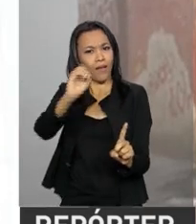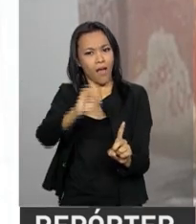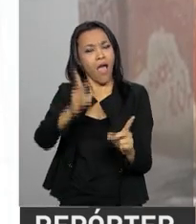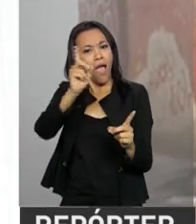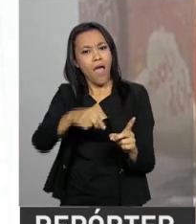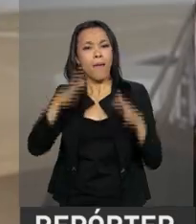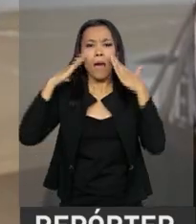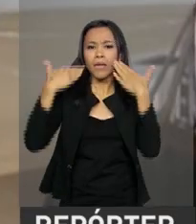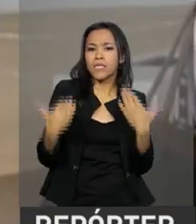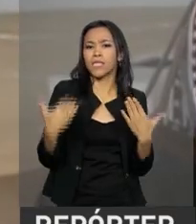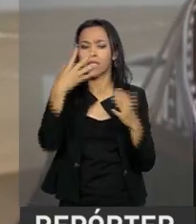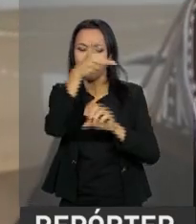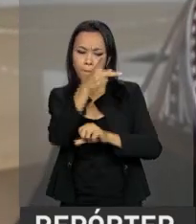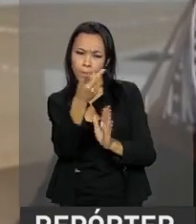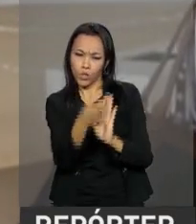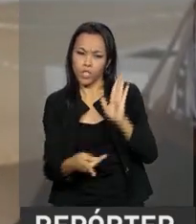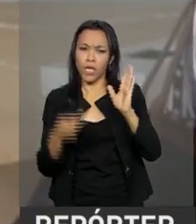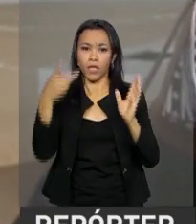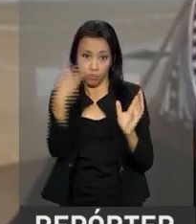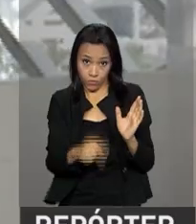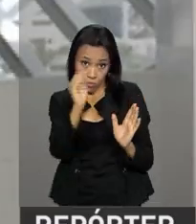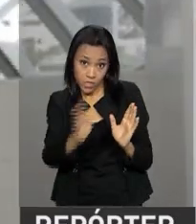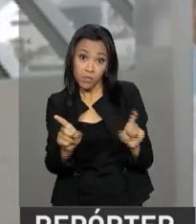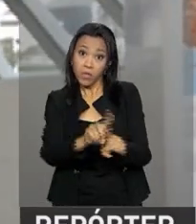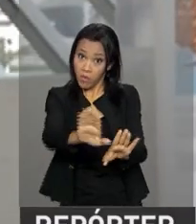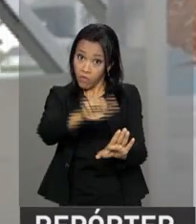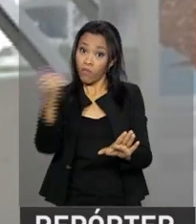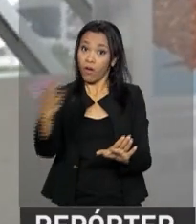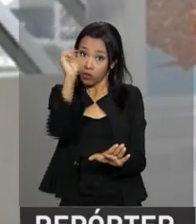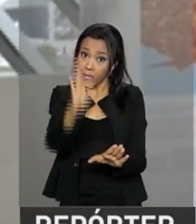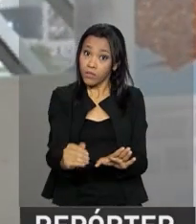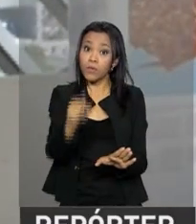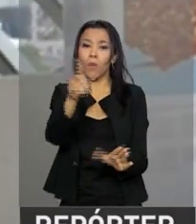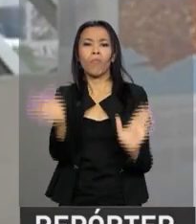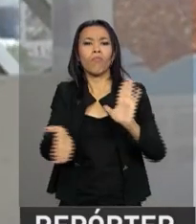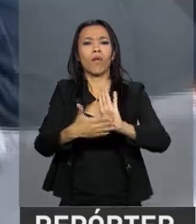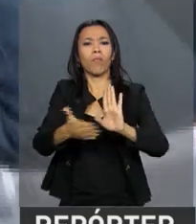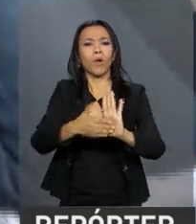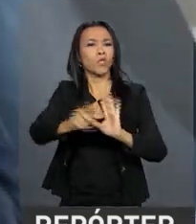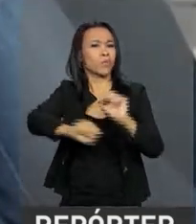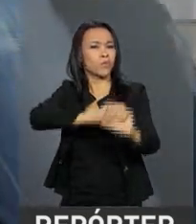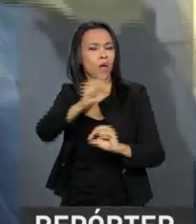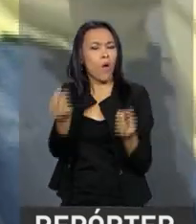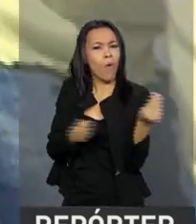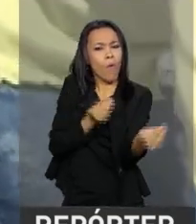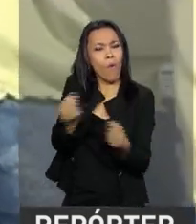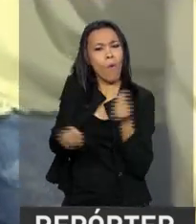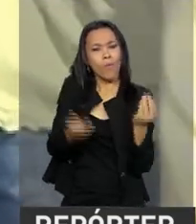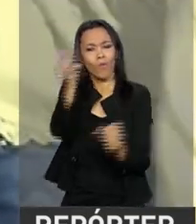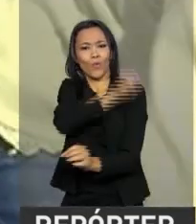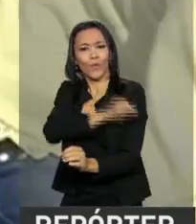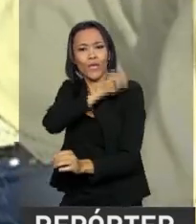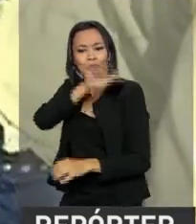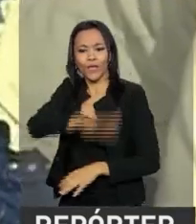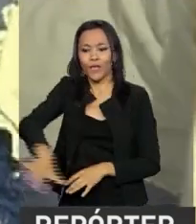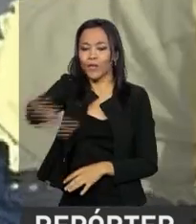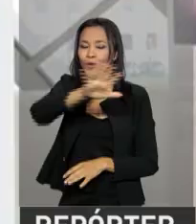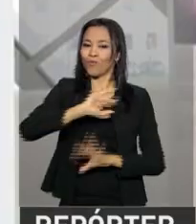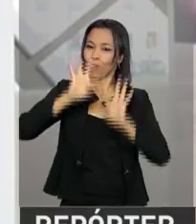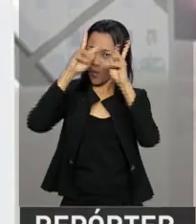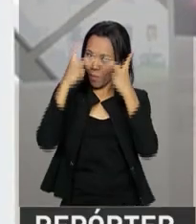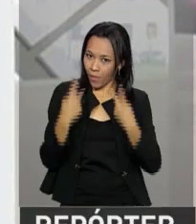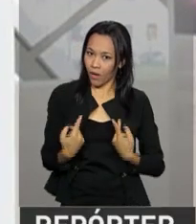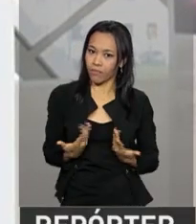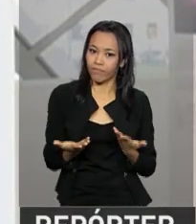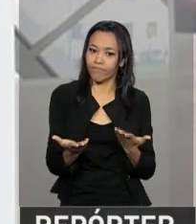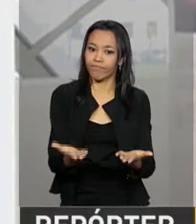exibe projetos de artistas nacionais e internacionais, com propostas de como tornar o Rio de Janeiro mais humano. O